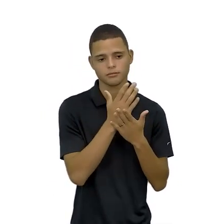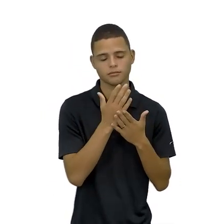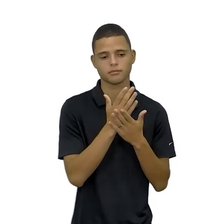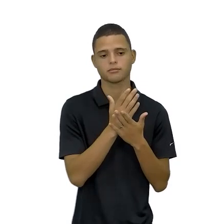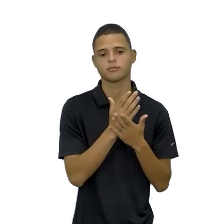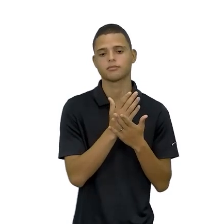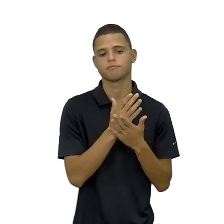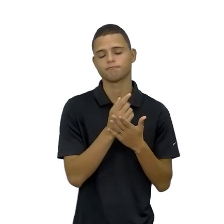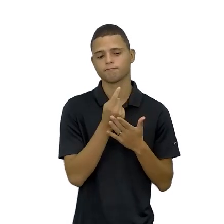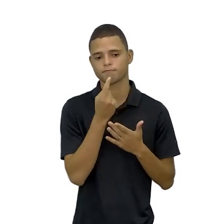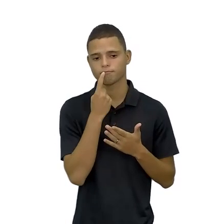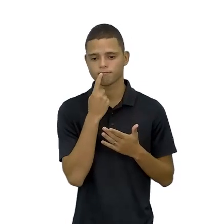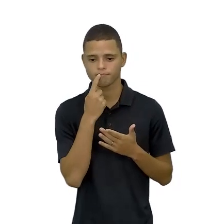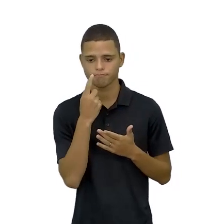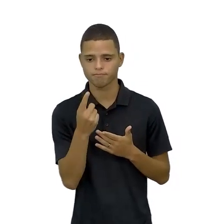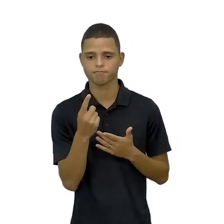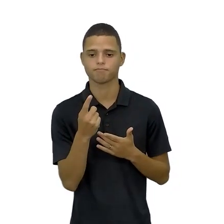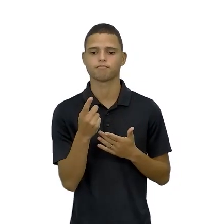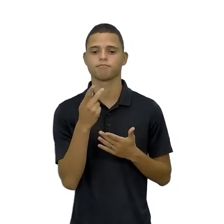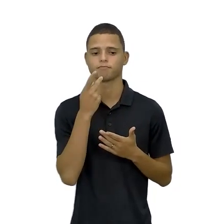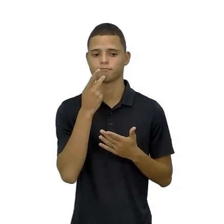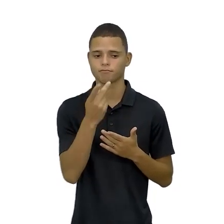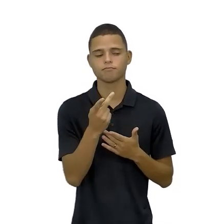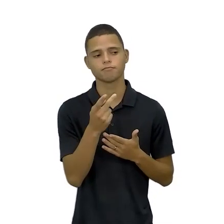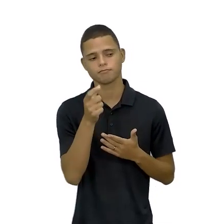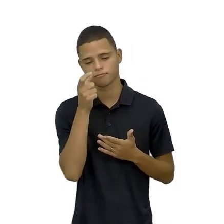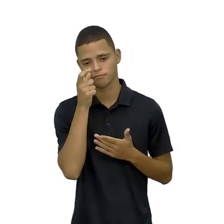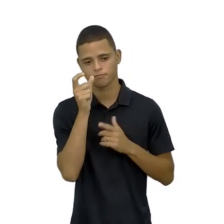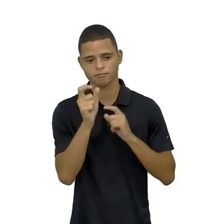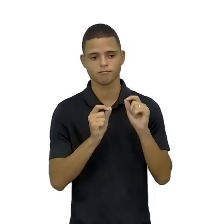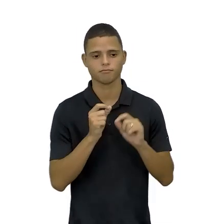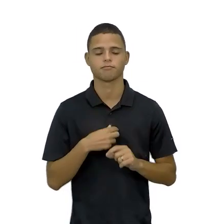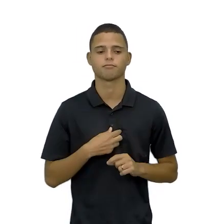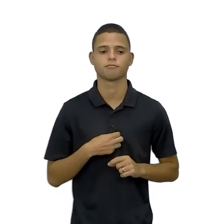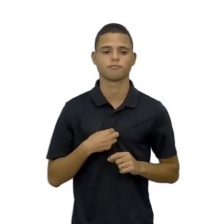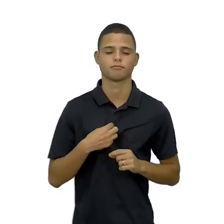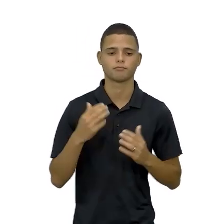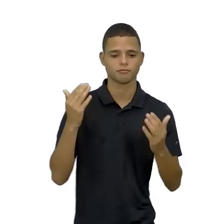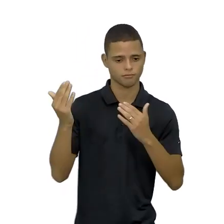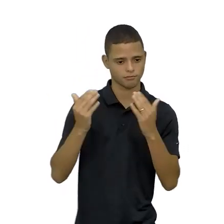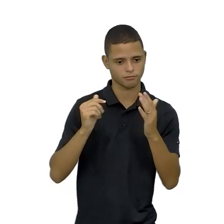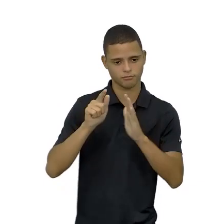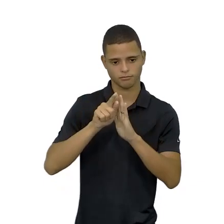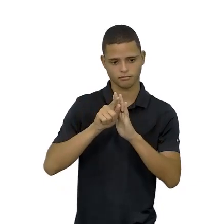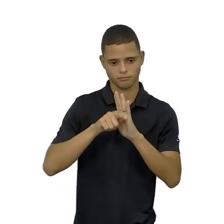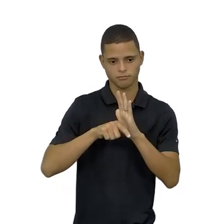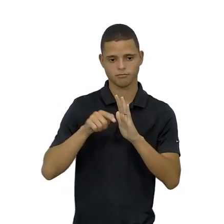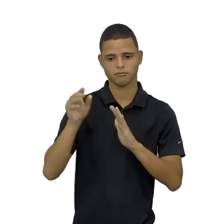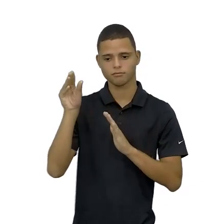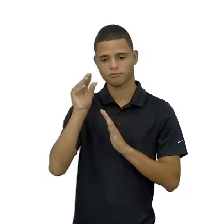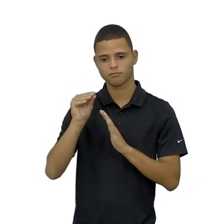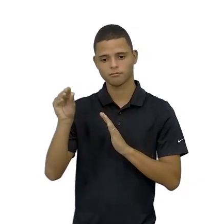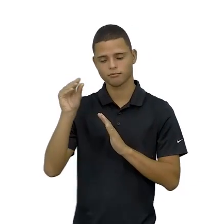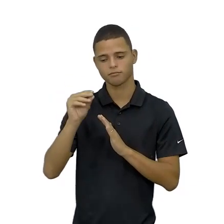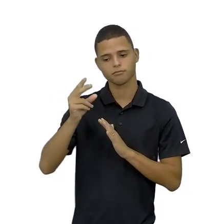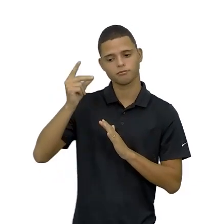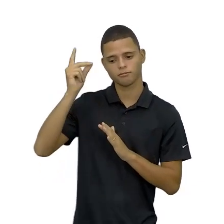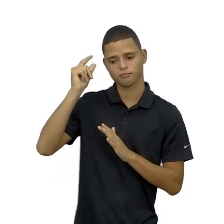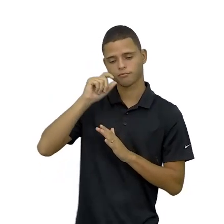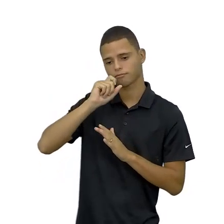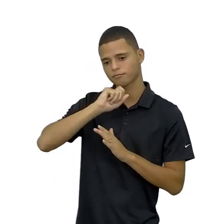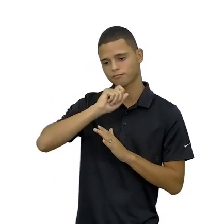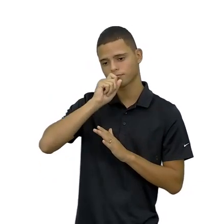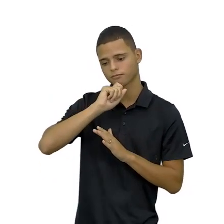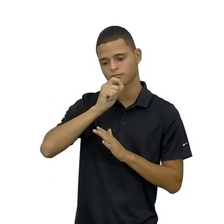das formas de analisar formas verbais interessantes é comparar gêneros narrativos que estão no passado com